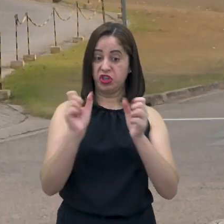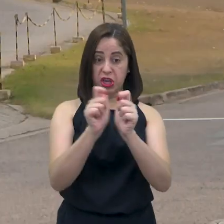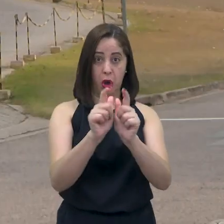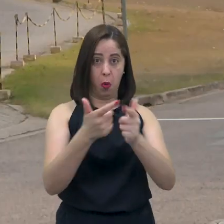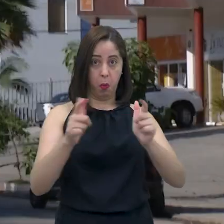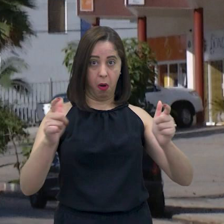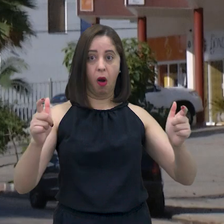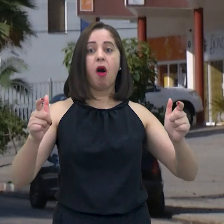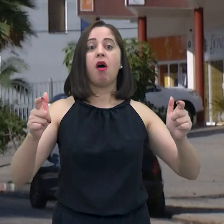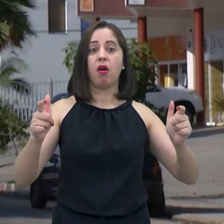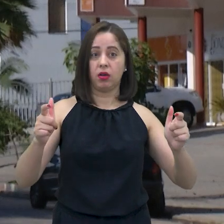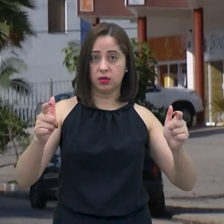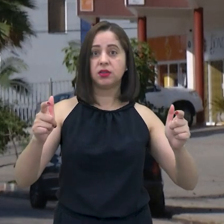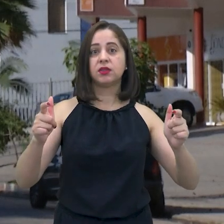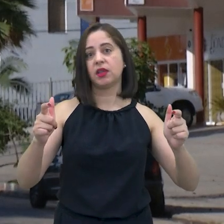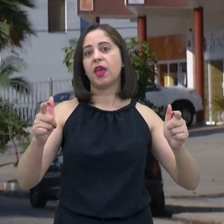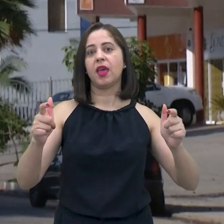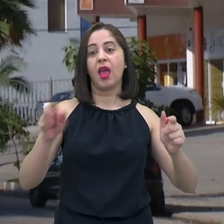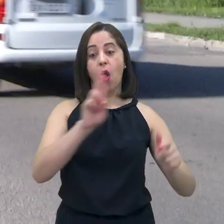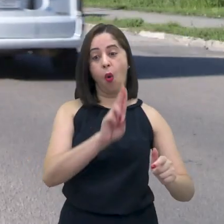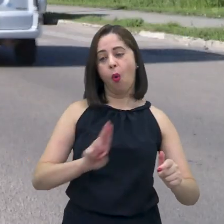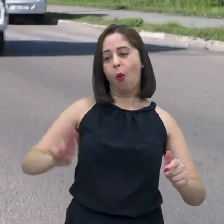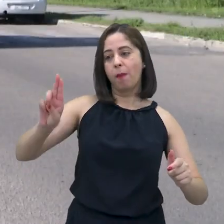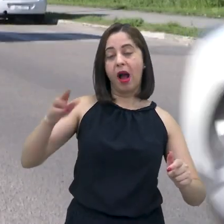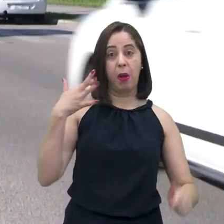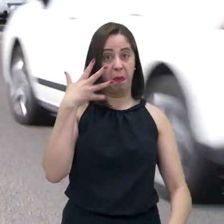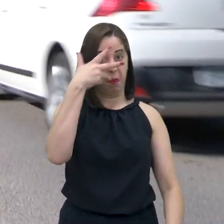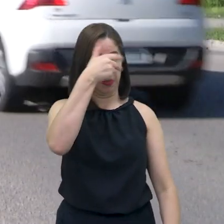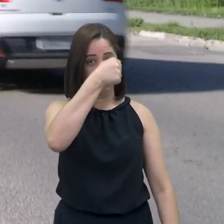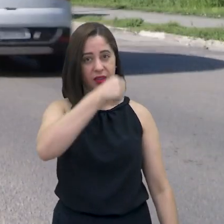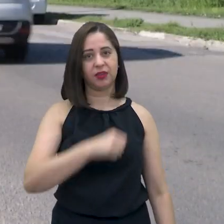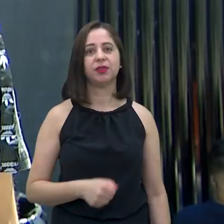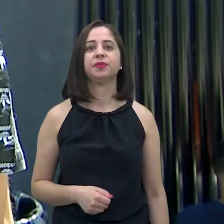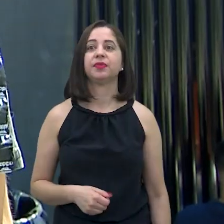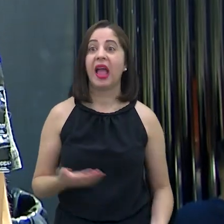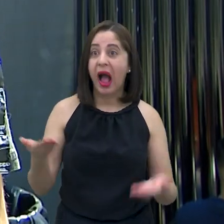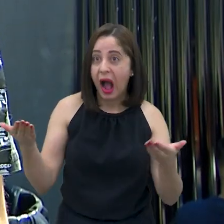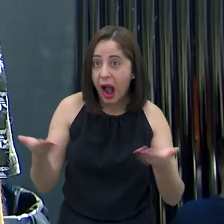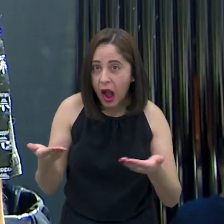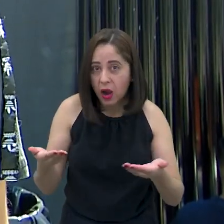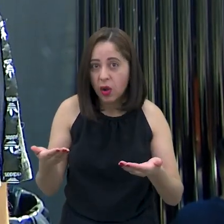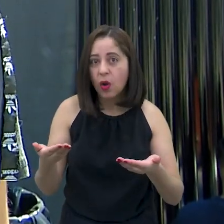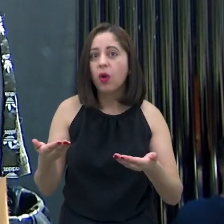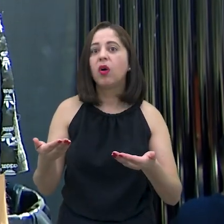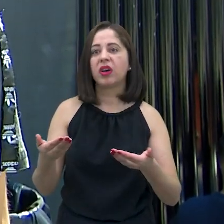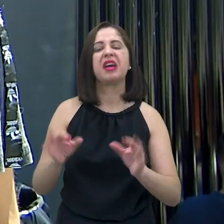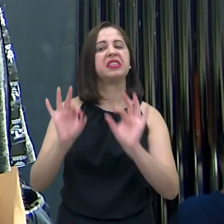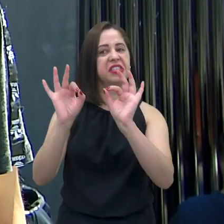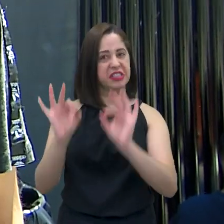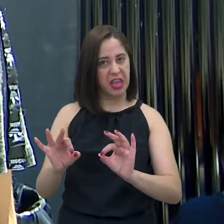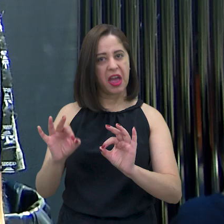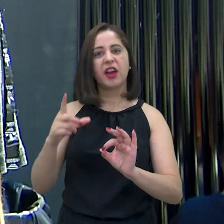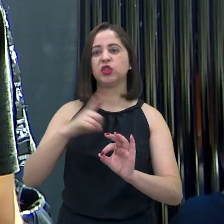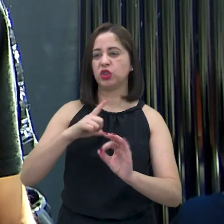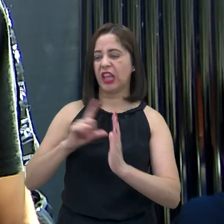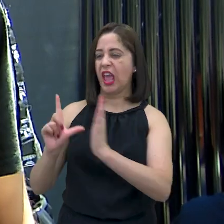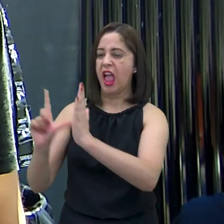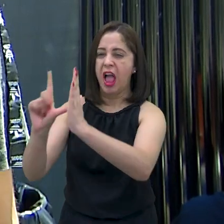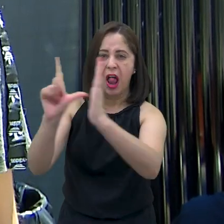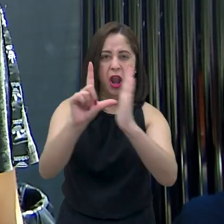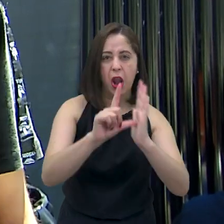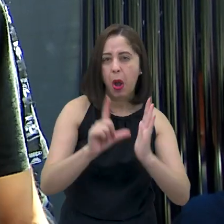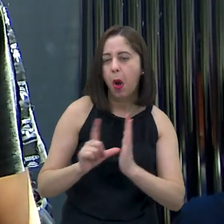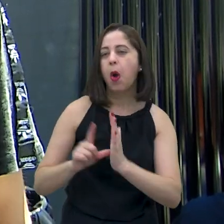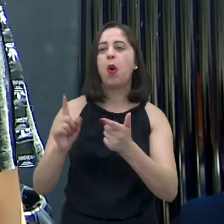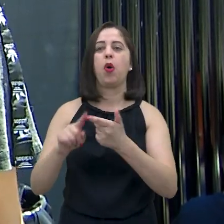inovador responsável por fazer urba nova ser o que ele é hoje agora nesse momento tá dando bastante certo tem bastante investidor vindo de Fora